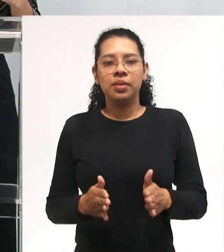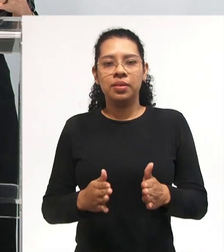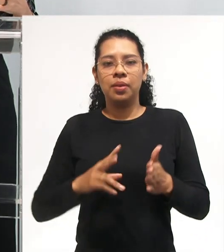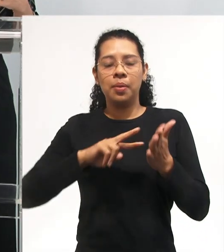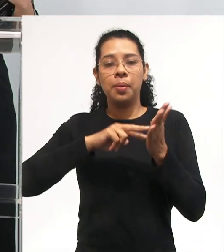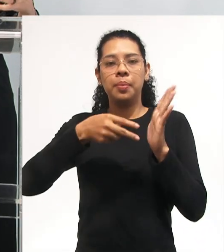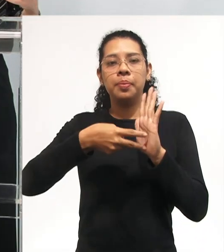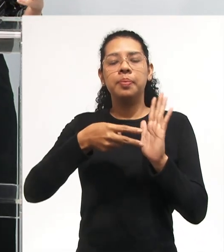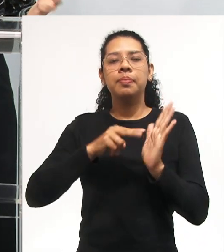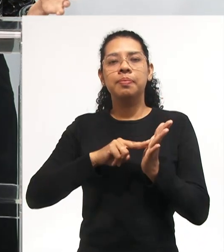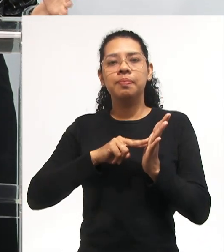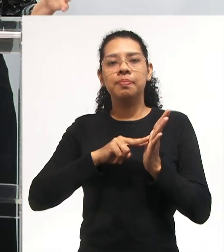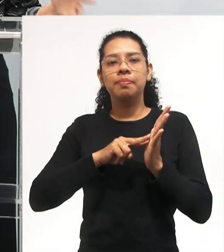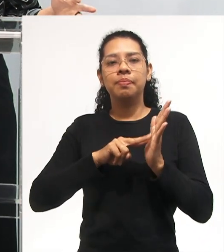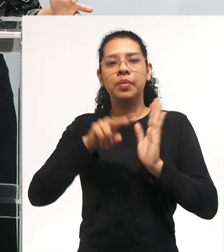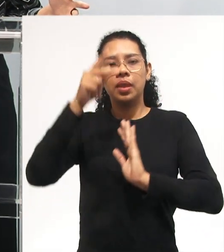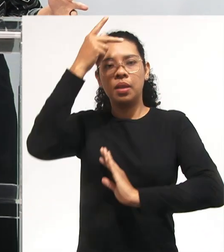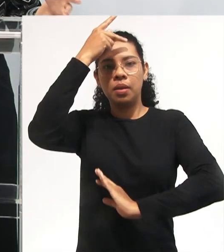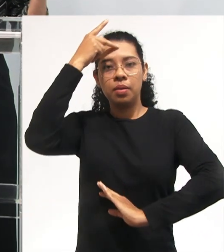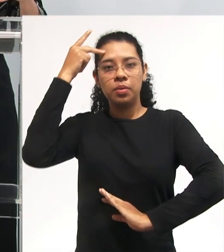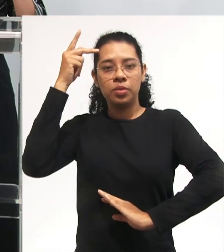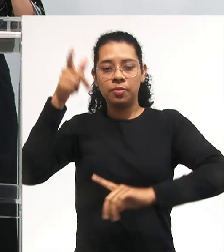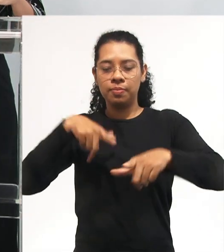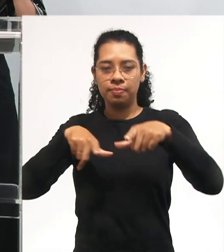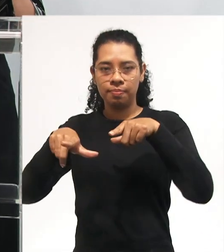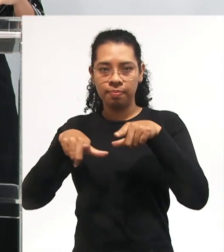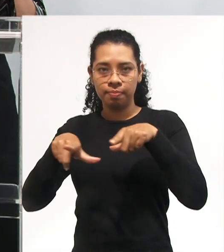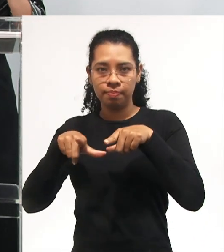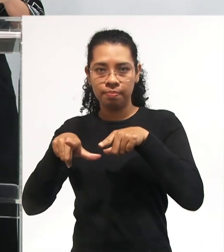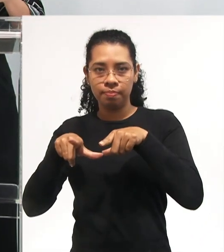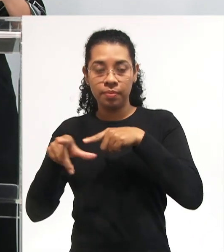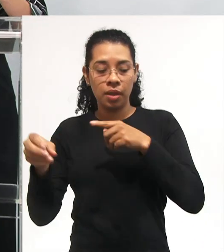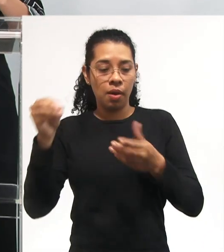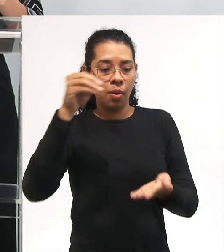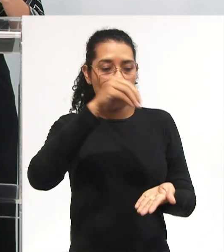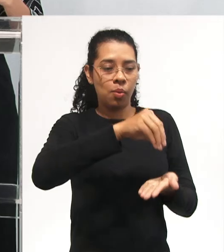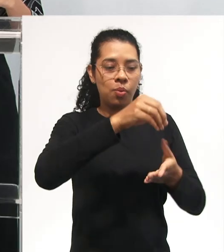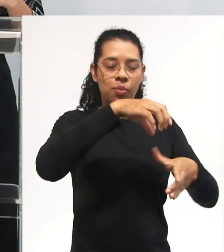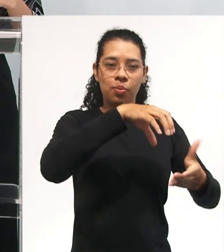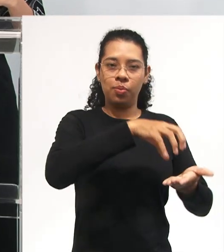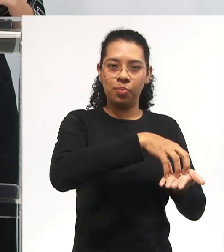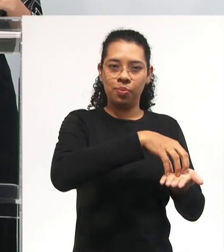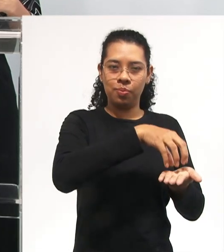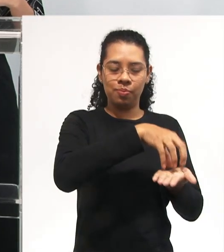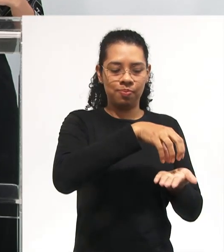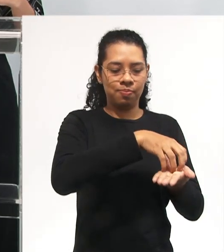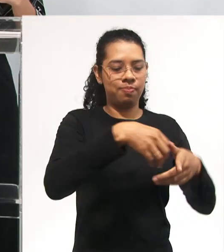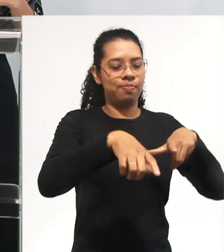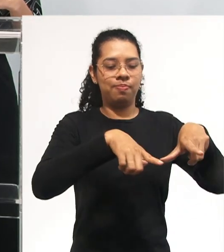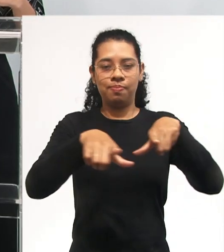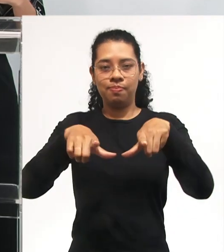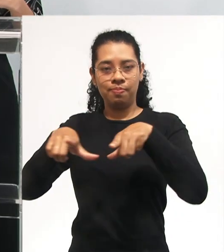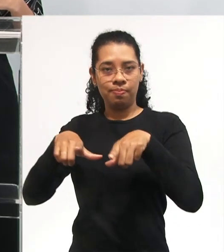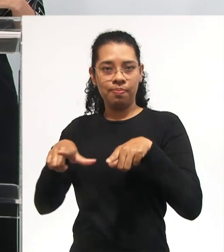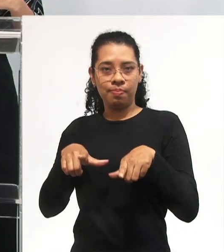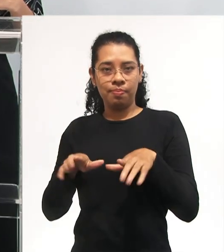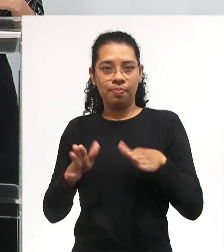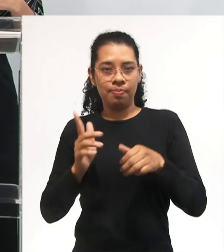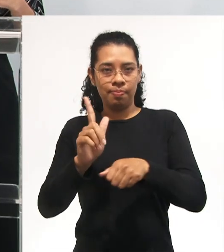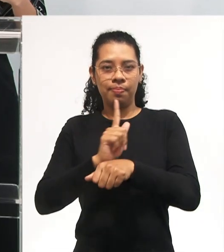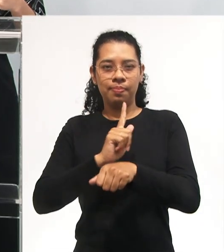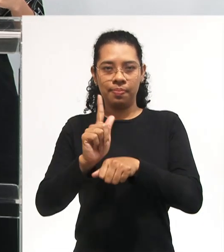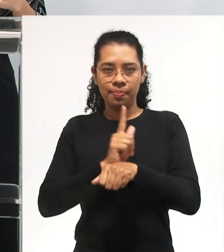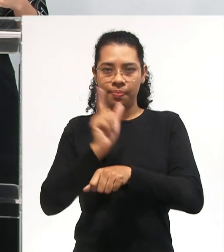um ambiente das organizações públicas. Então, esse é o contexto que a gente vai tratar sobre gestão de